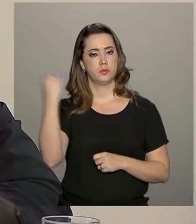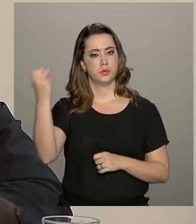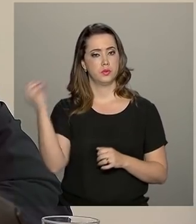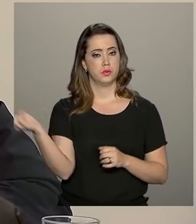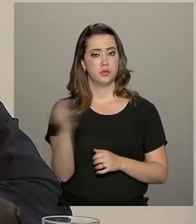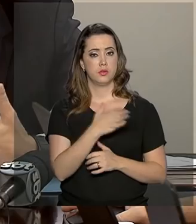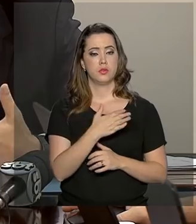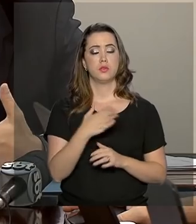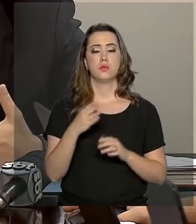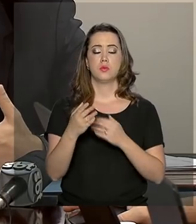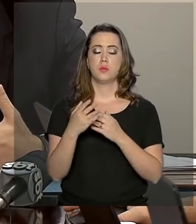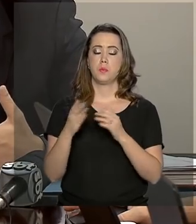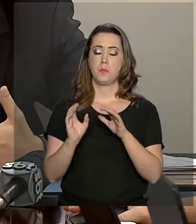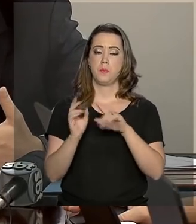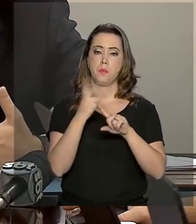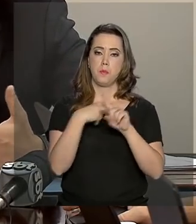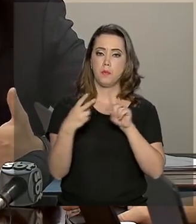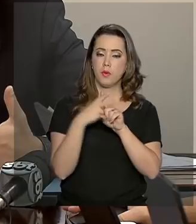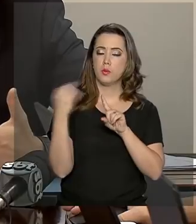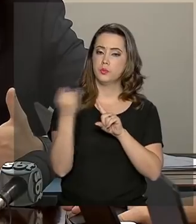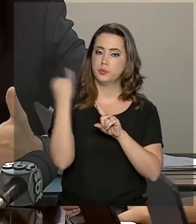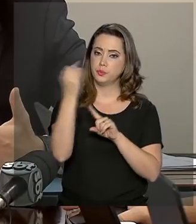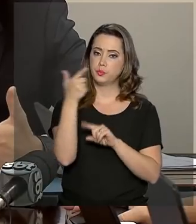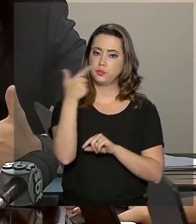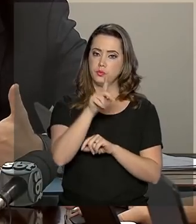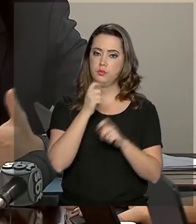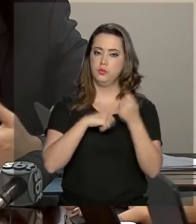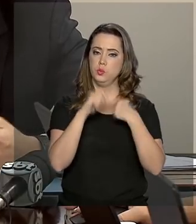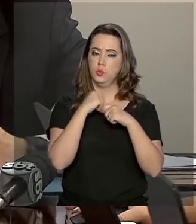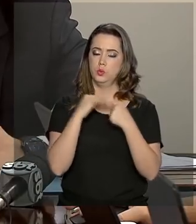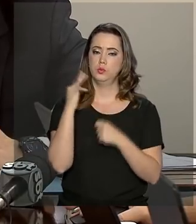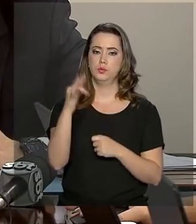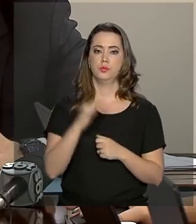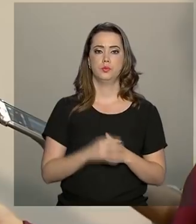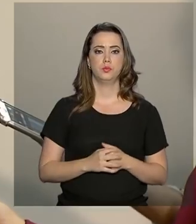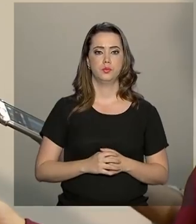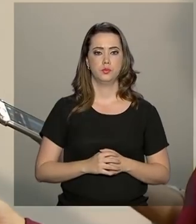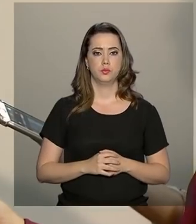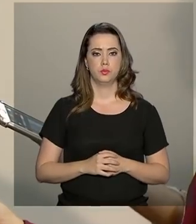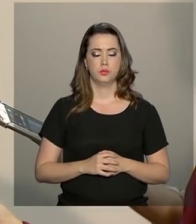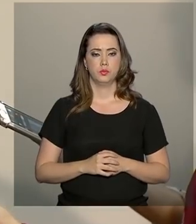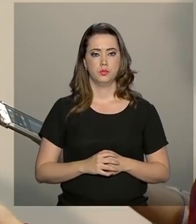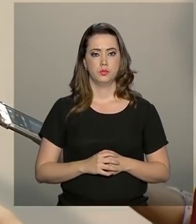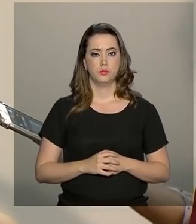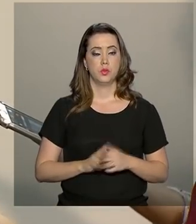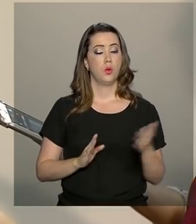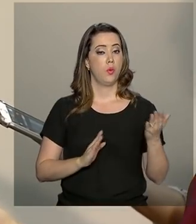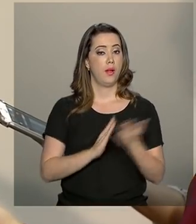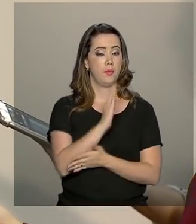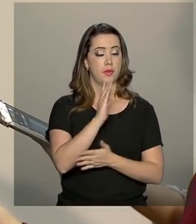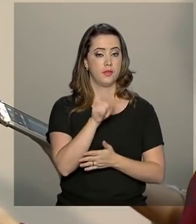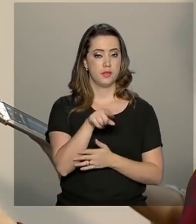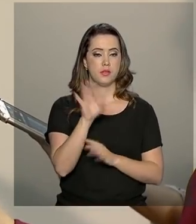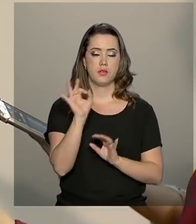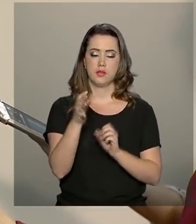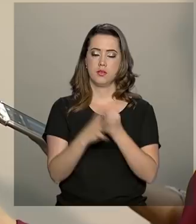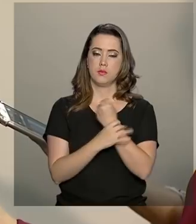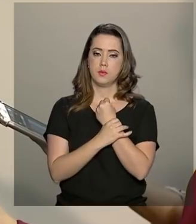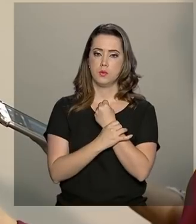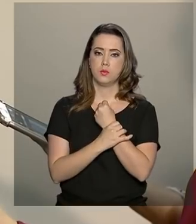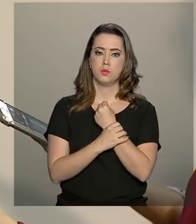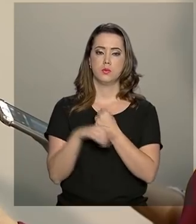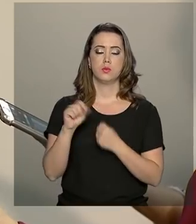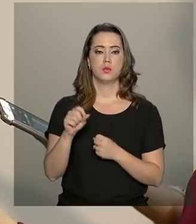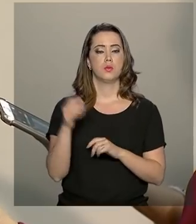nova Previdência é fundamental para a retomada da economia nos próximos anos. Com a aprovação da reforma, seguramente o Brasil